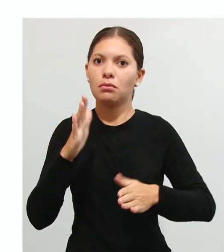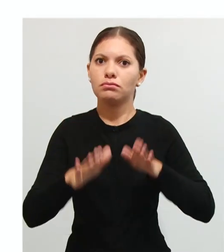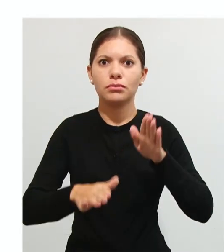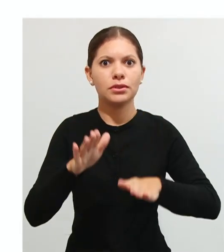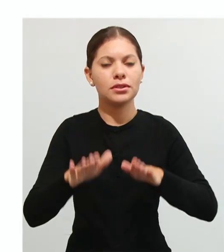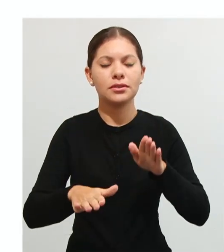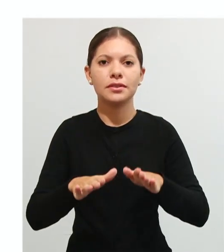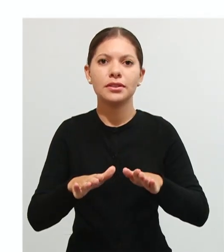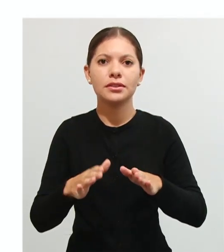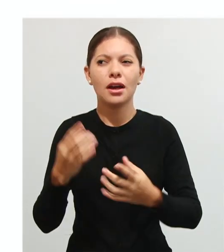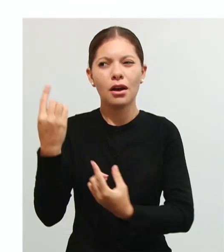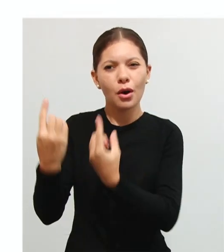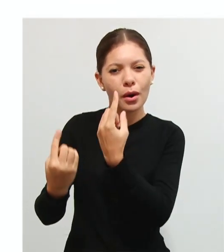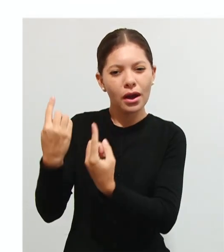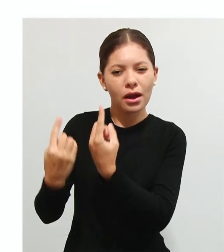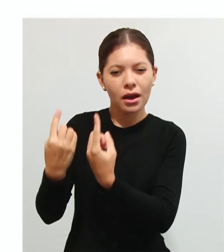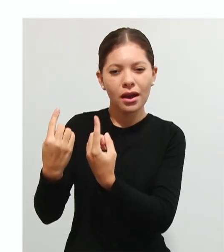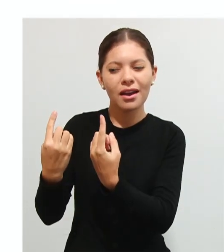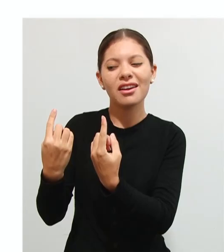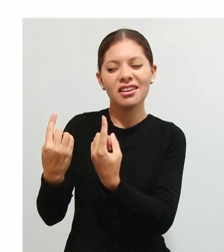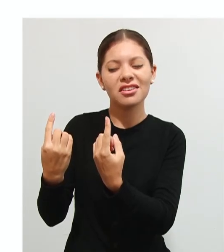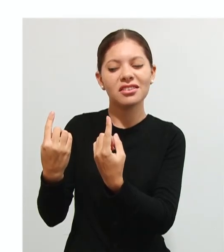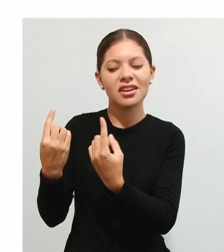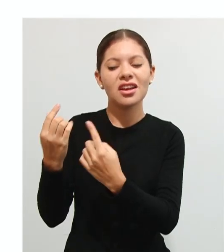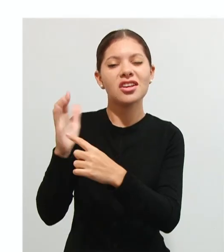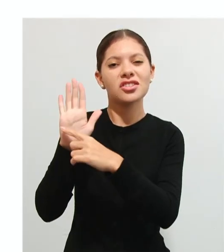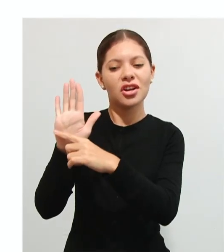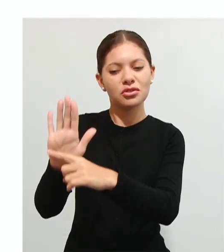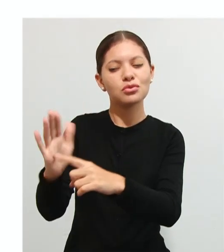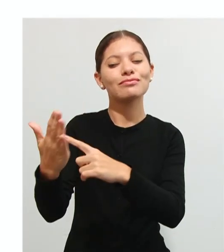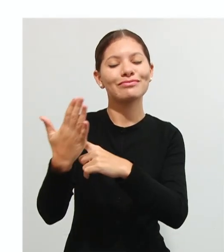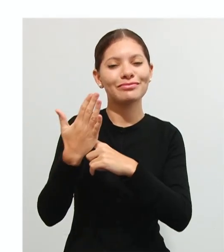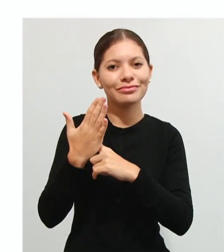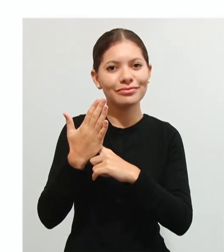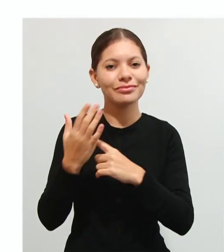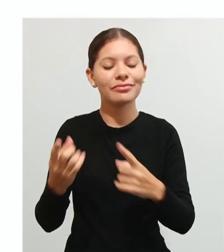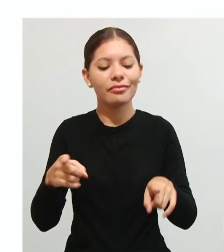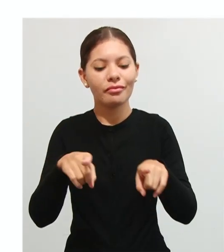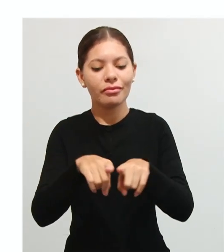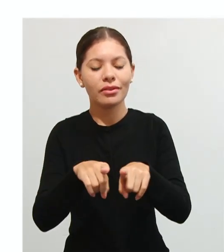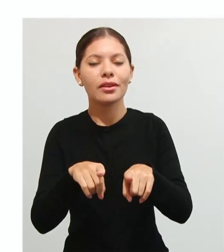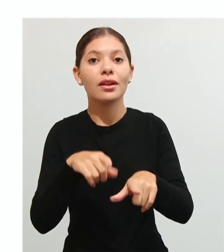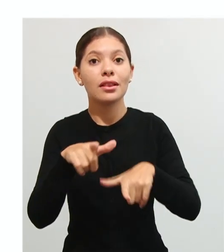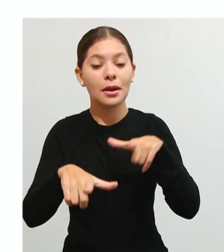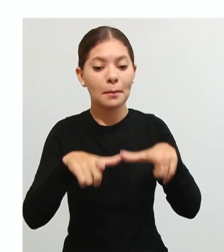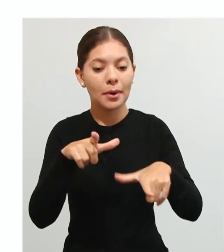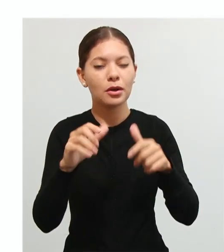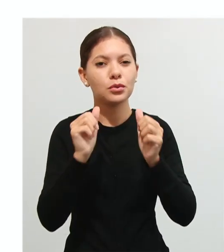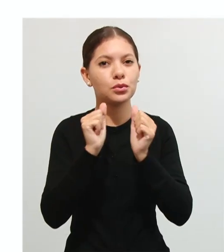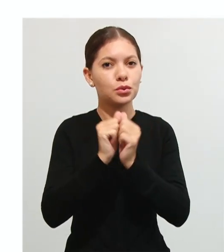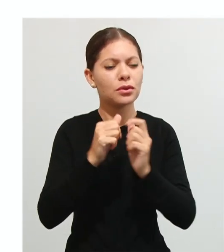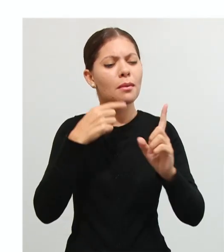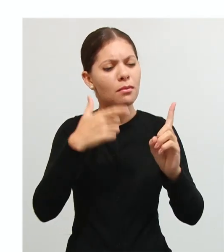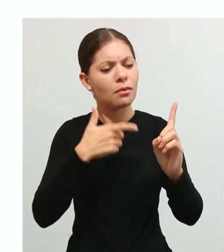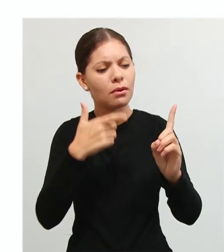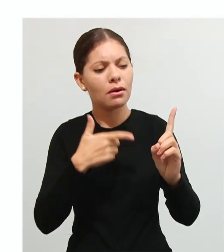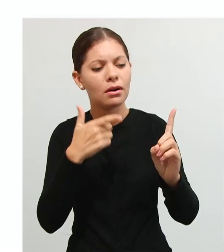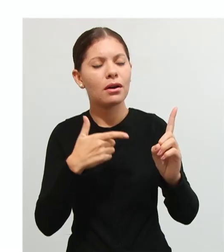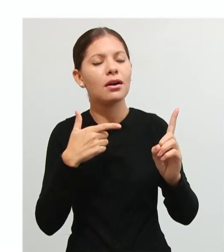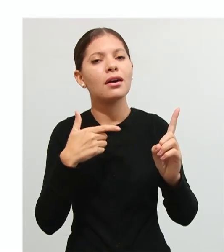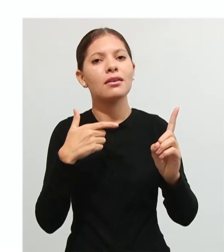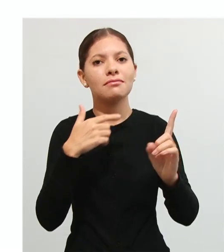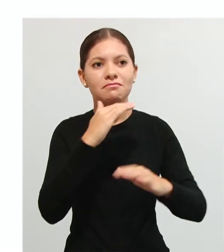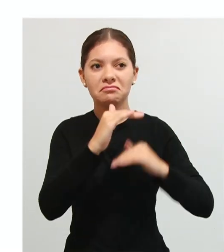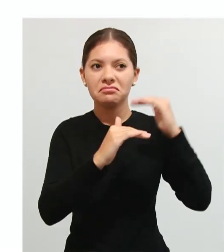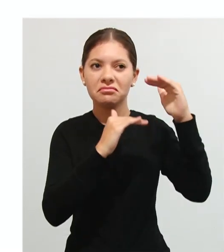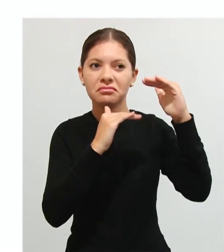mesmo competidores, eles se ajudam, eles trabalham com parceiros para justamente manter a produtividade e o alto valor de seus